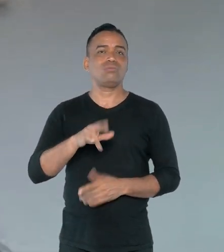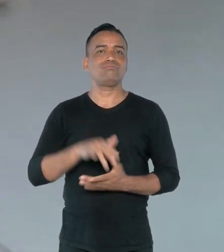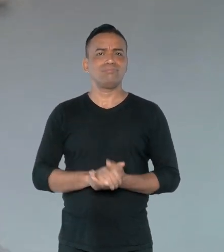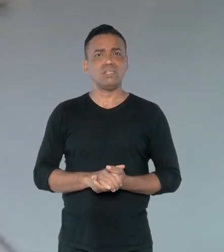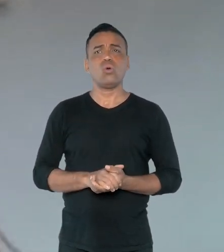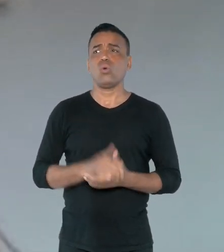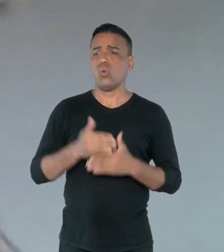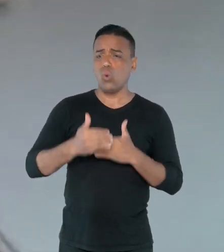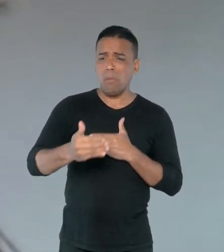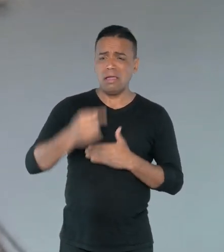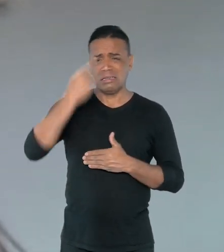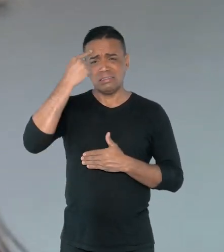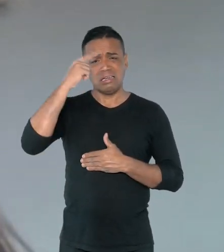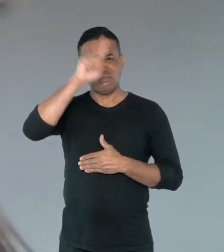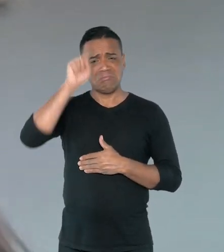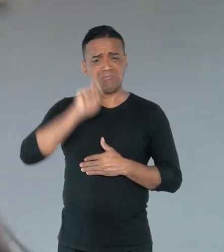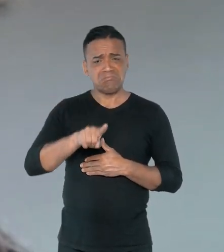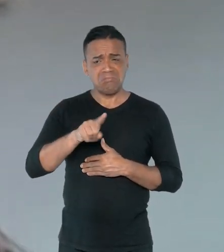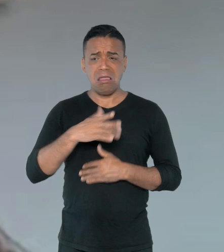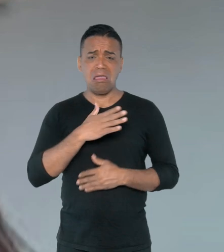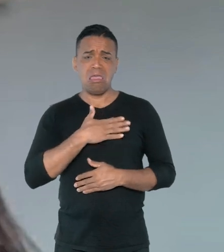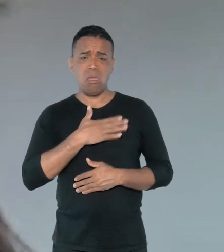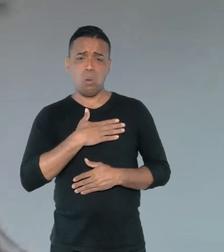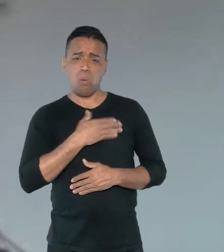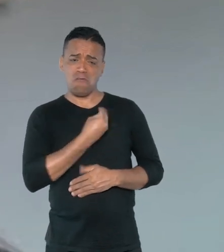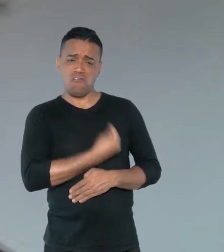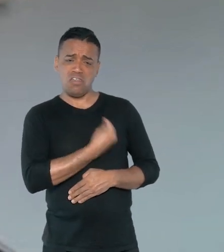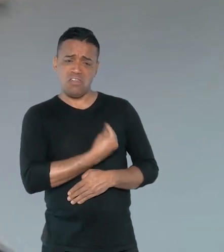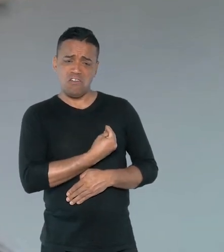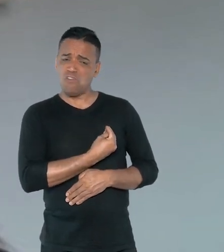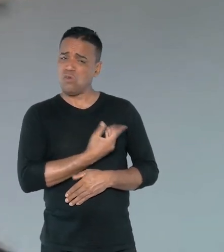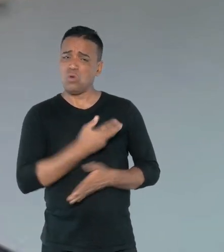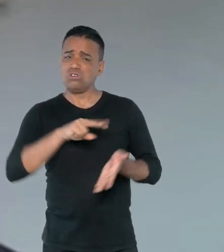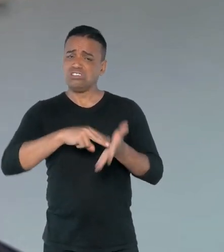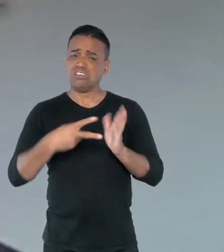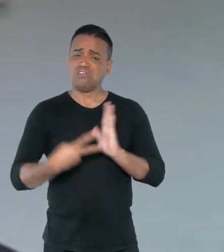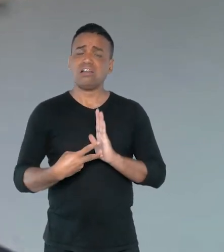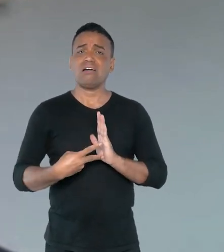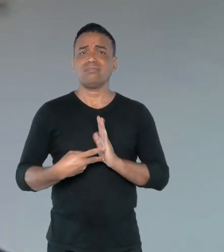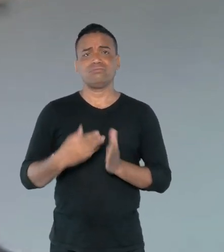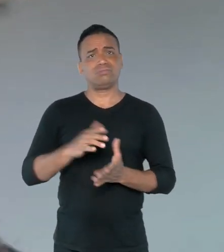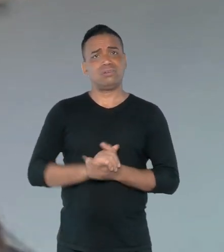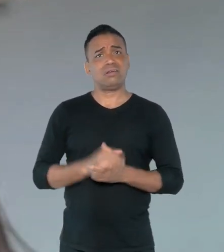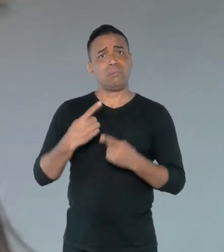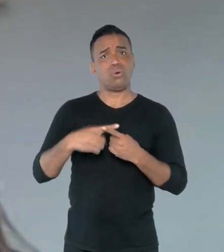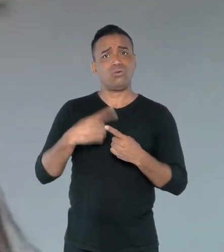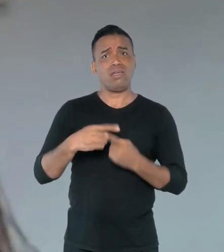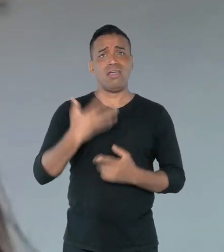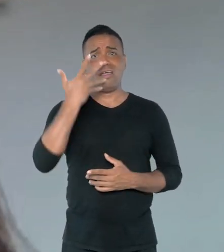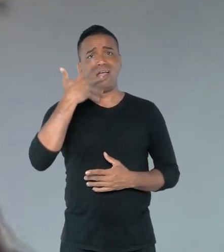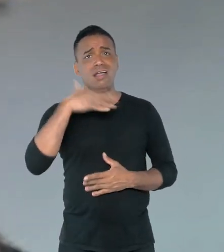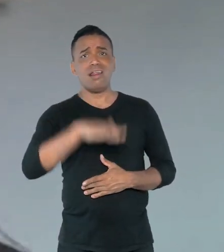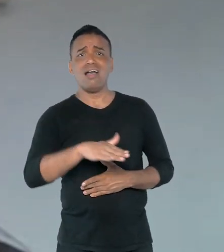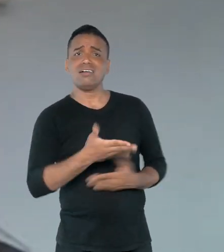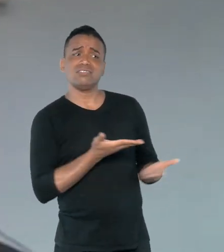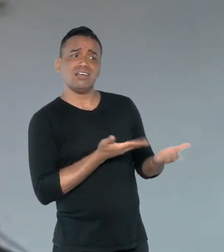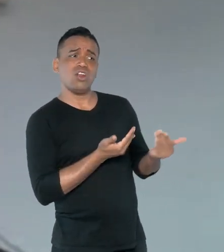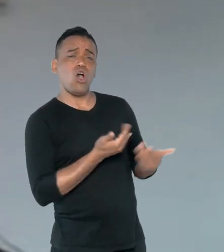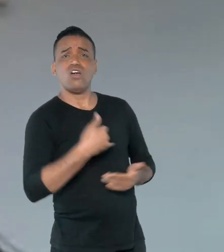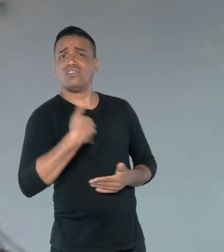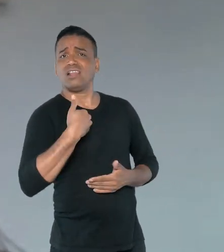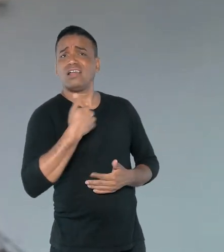questionar mesmo o que a gente está fazendo aqui, qual o sentido dessa vida, né? Porque uma criança tão novinha, tão inocente, porque